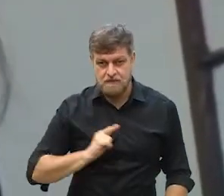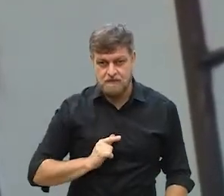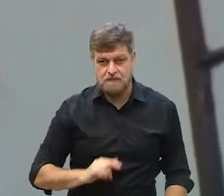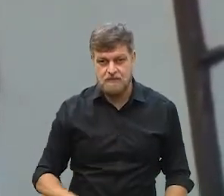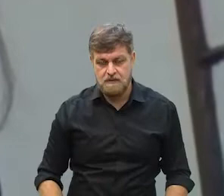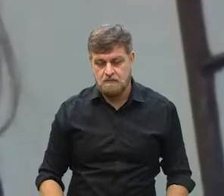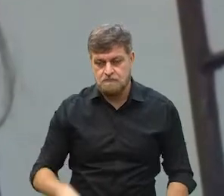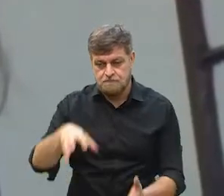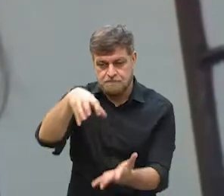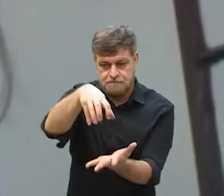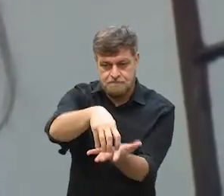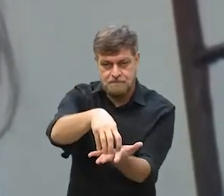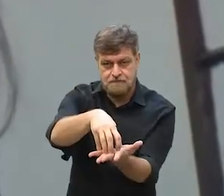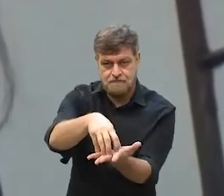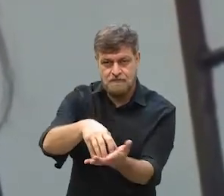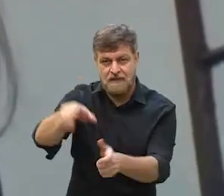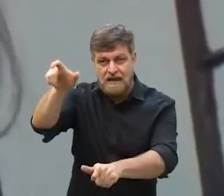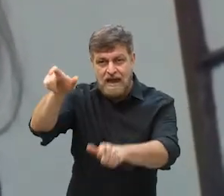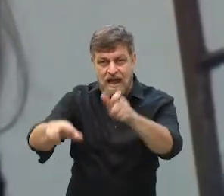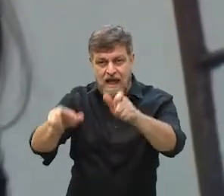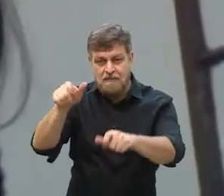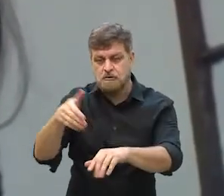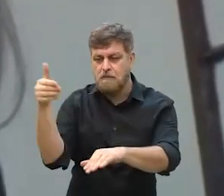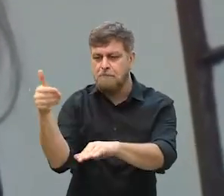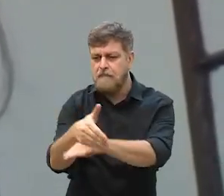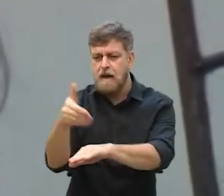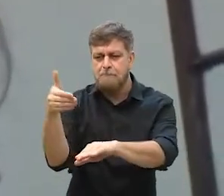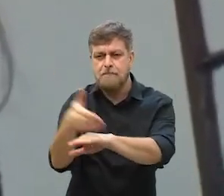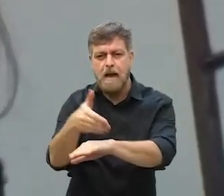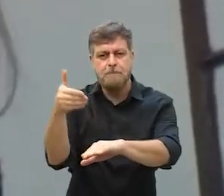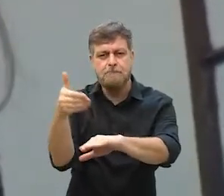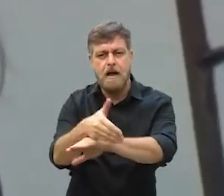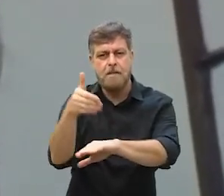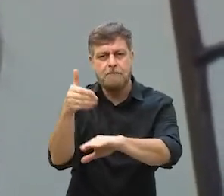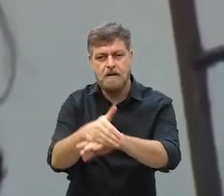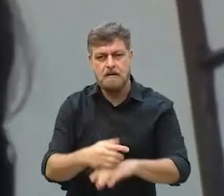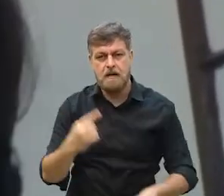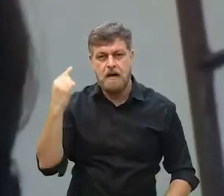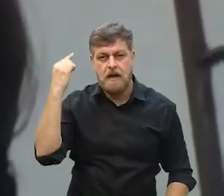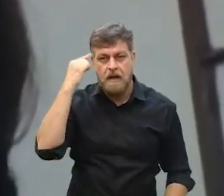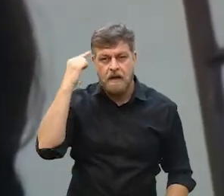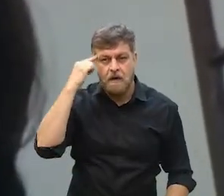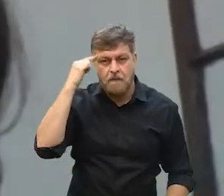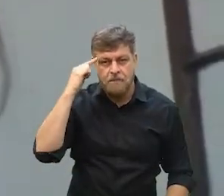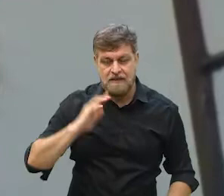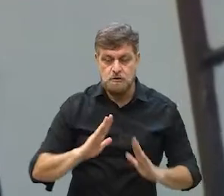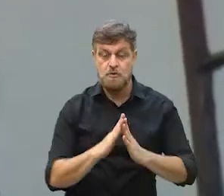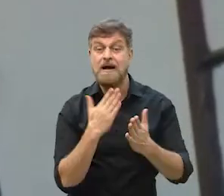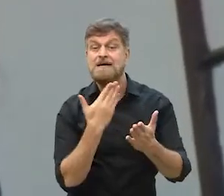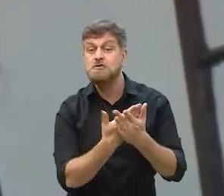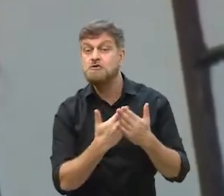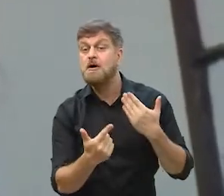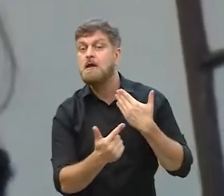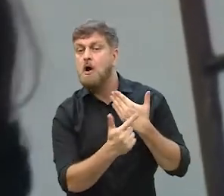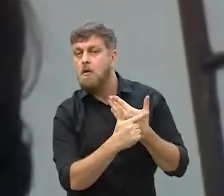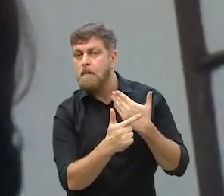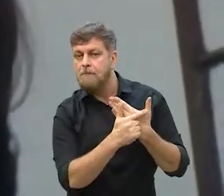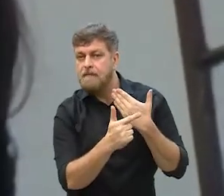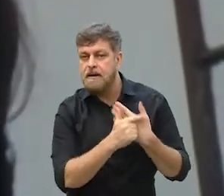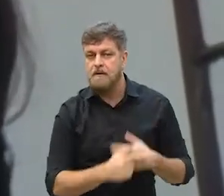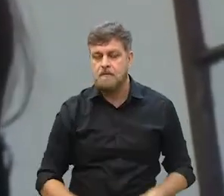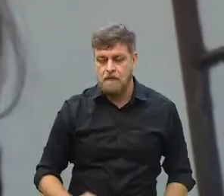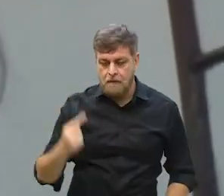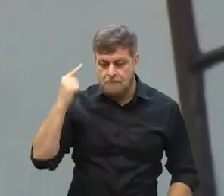ponto, em que as pessoas passam permanentemente por elas. Eu penso muito o papel das escolas, eu penso muito o papel